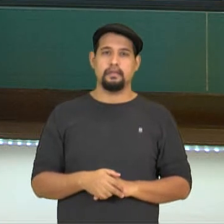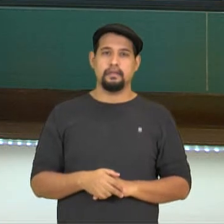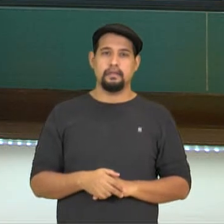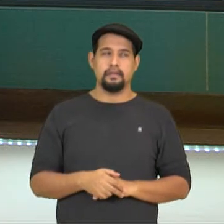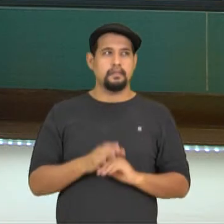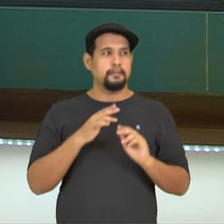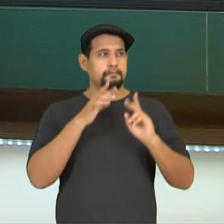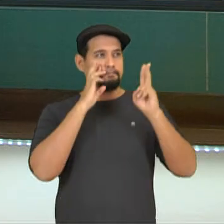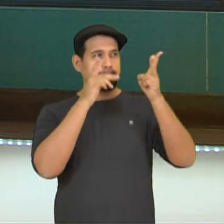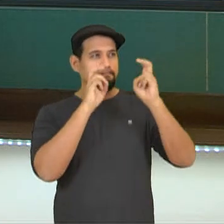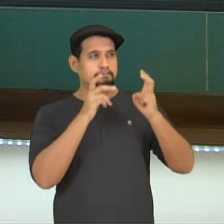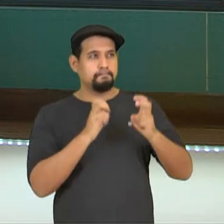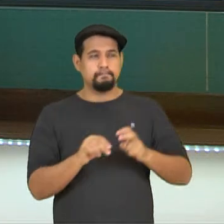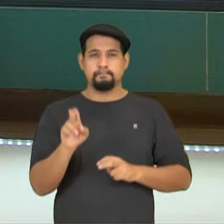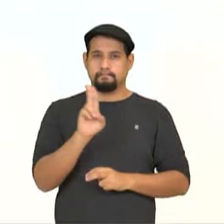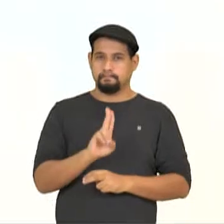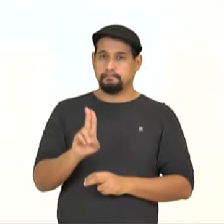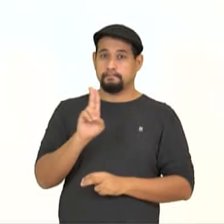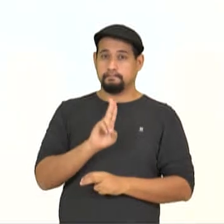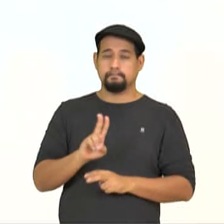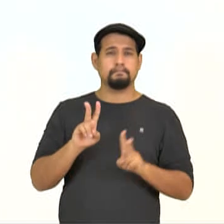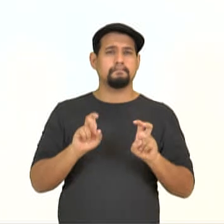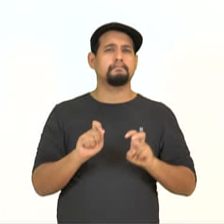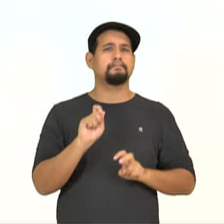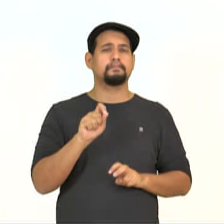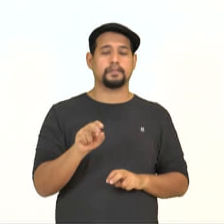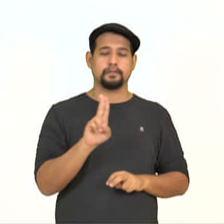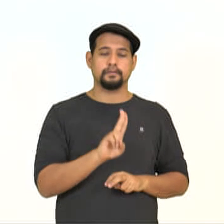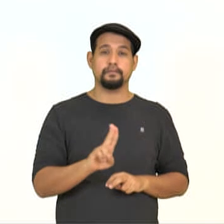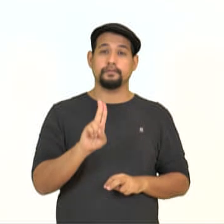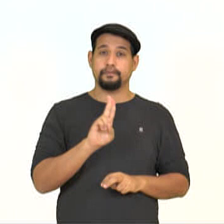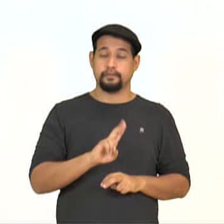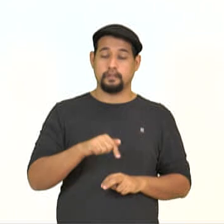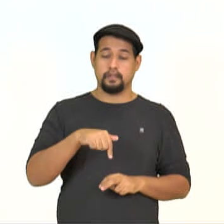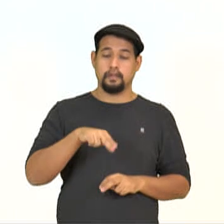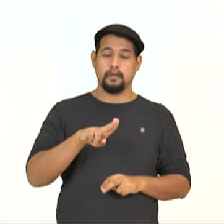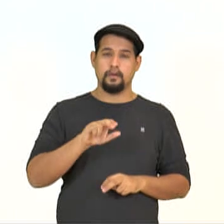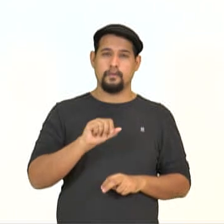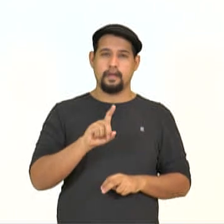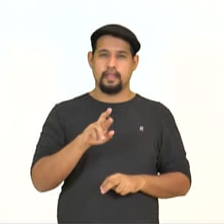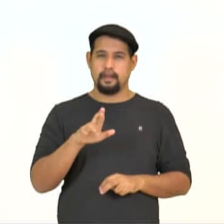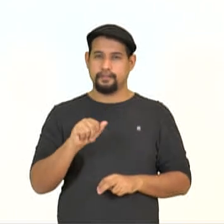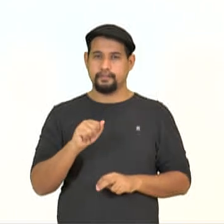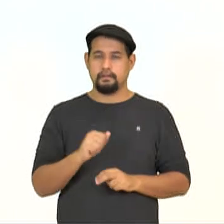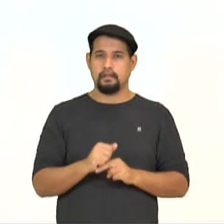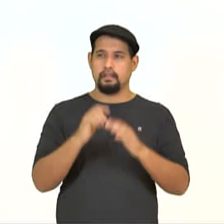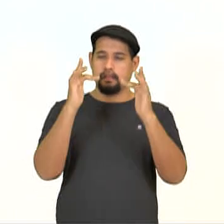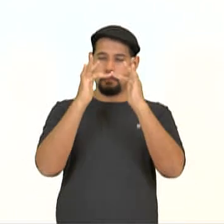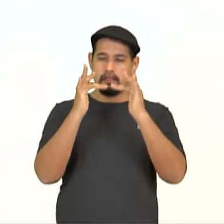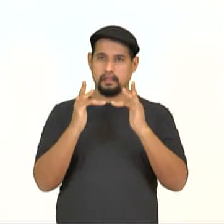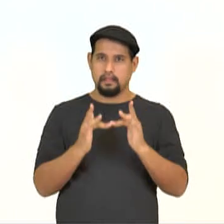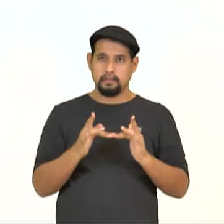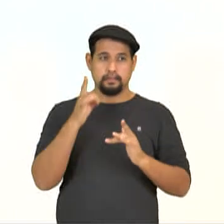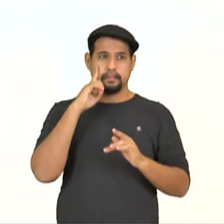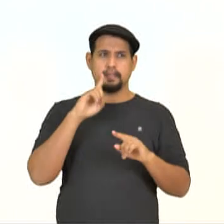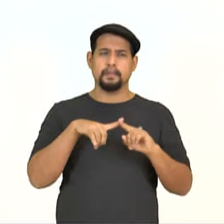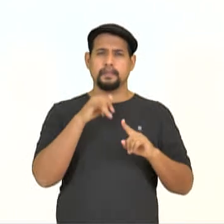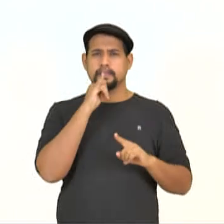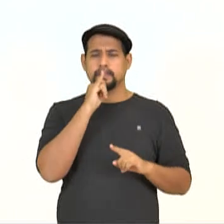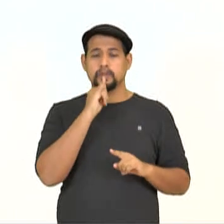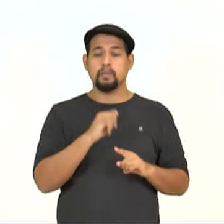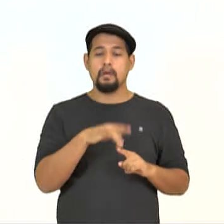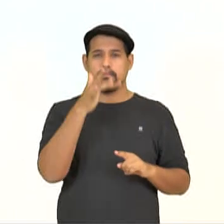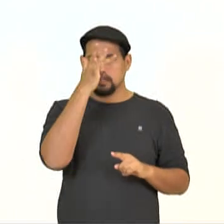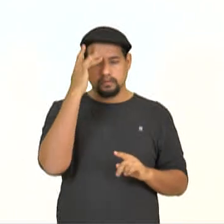Então vamos ver aqui uma aplicação, usando aí a função quadrática, contextualizando com uma situação do dia a dia. Então um